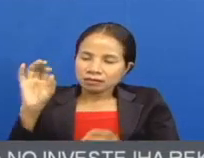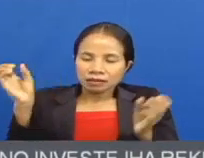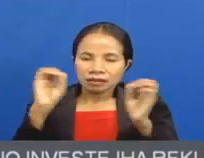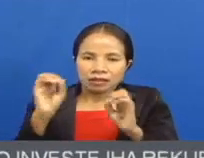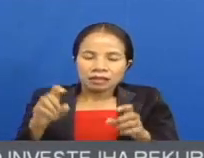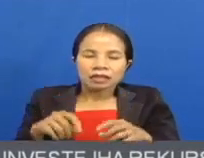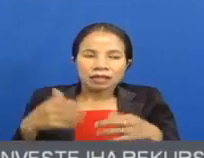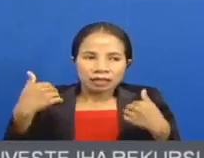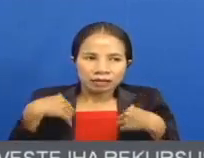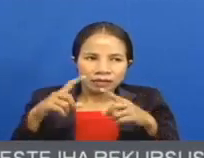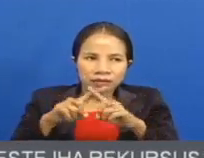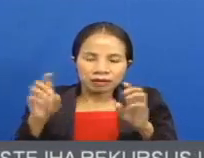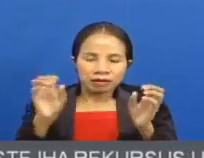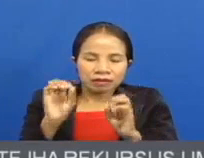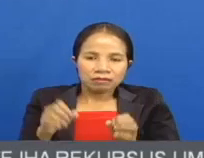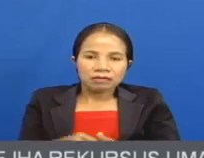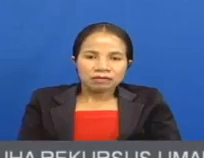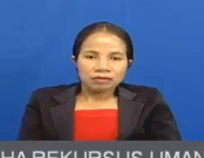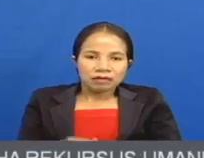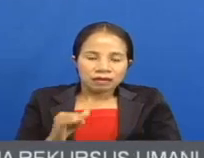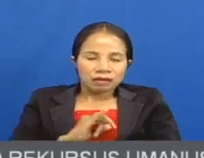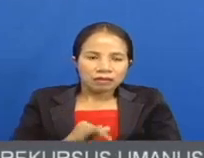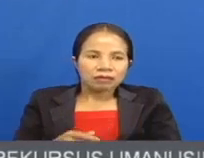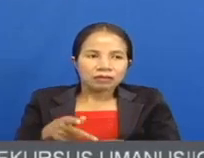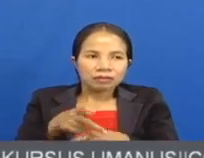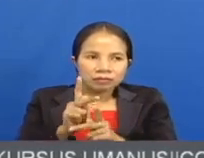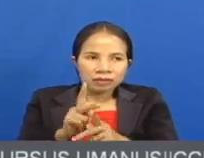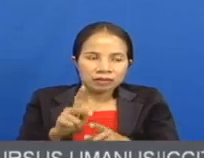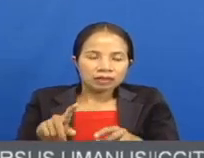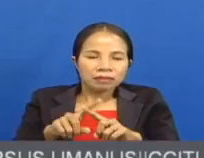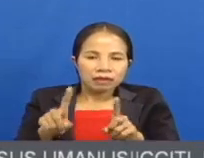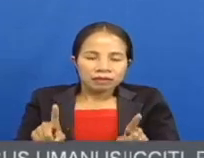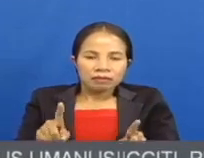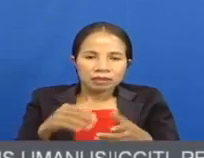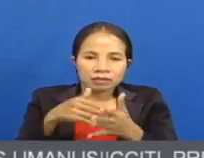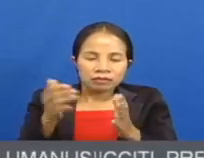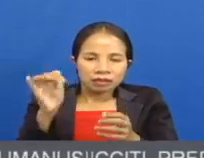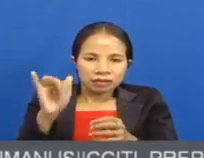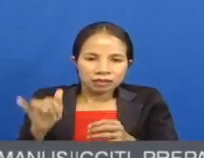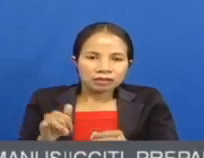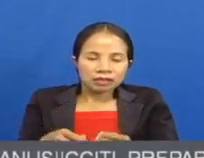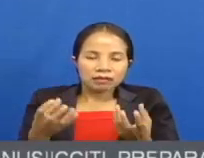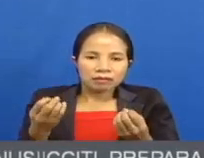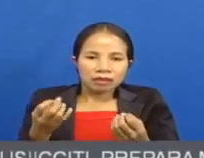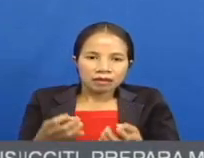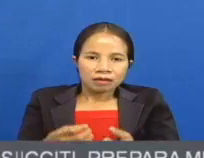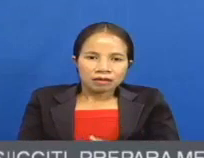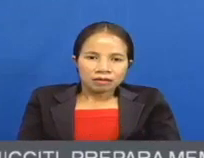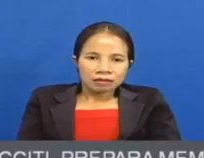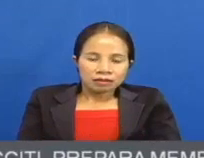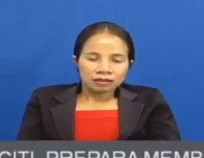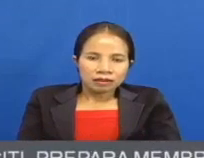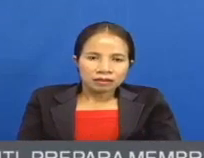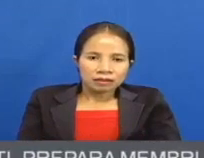suficiente mais be, lá do, tamba, a tu empresta mais be, lá vai ter estudante para close. Então,